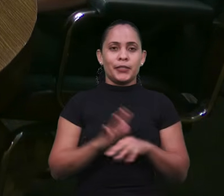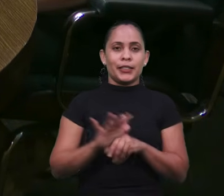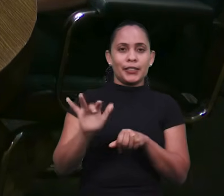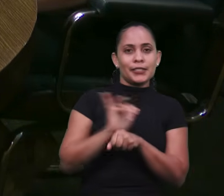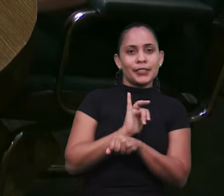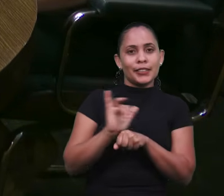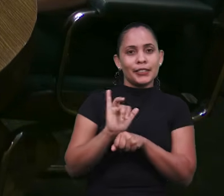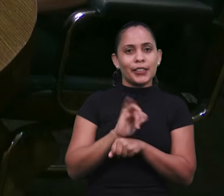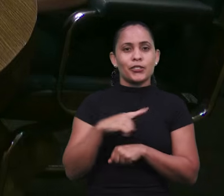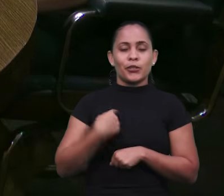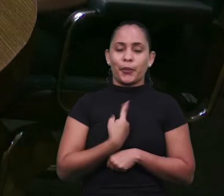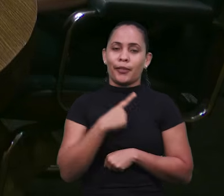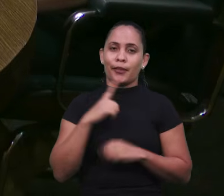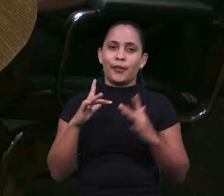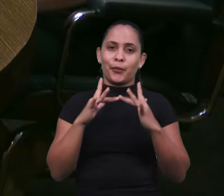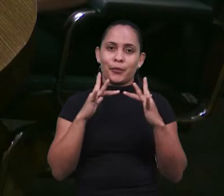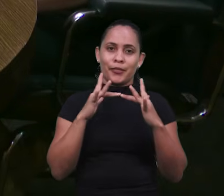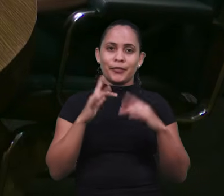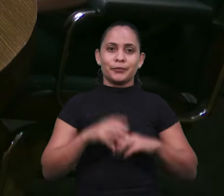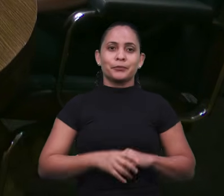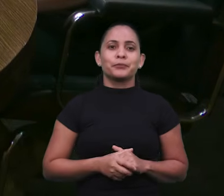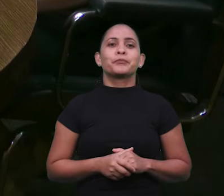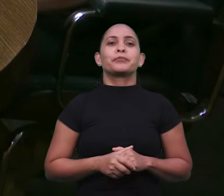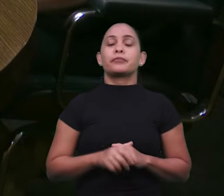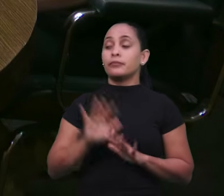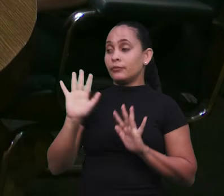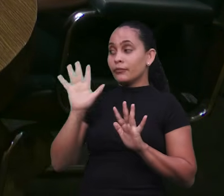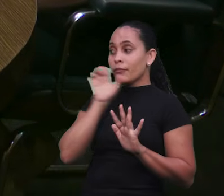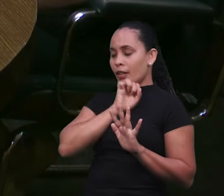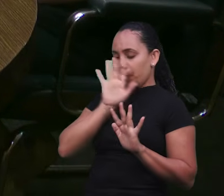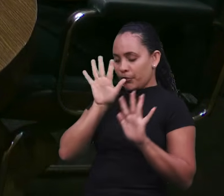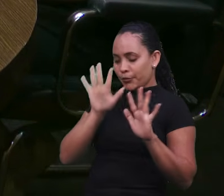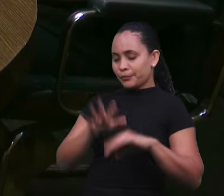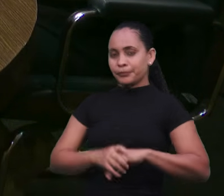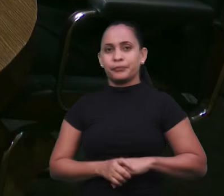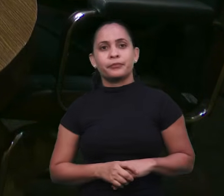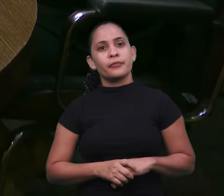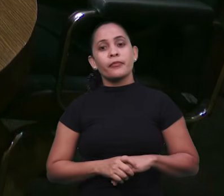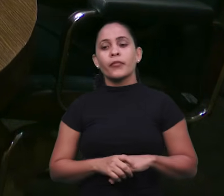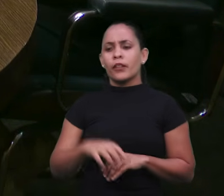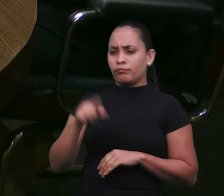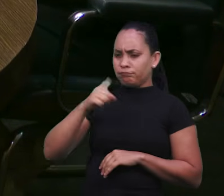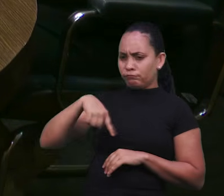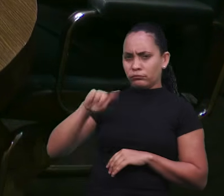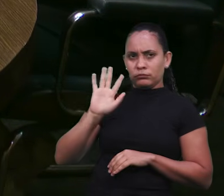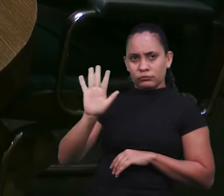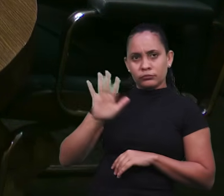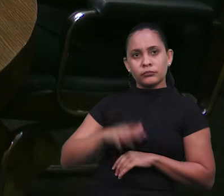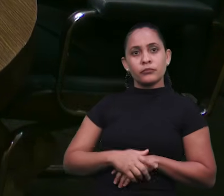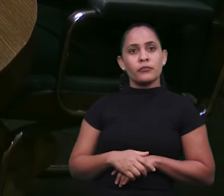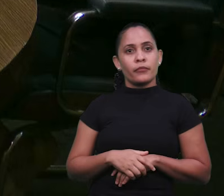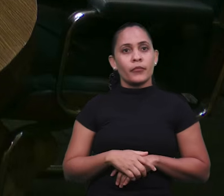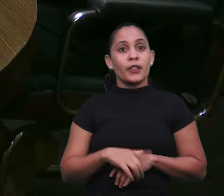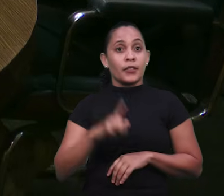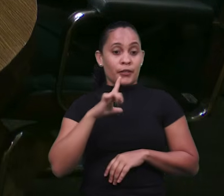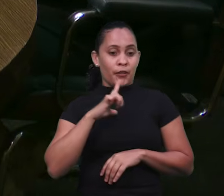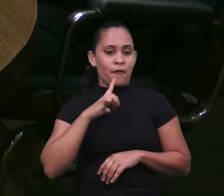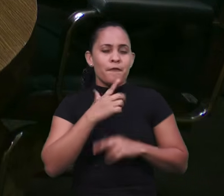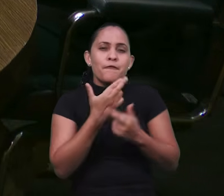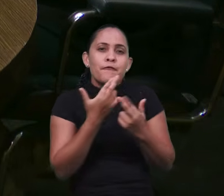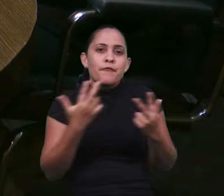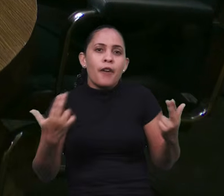Isso a gente aprende tendo contato com eles. Rapidinho, Alan e Priscila. Eu já fiz